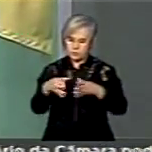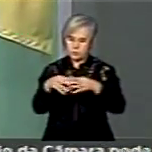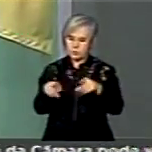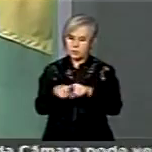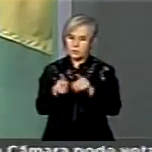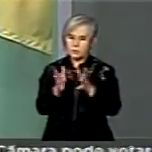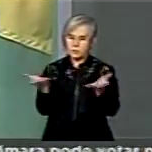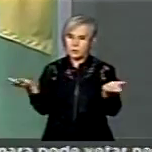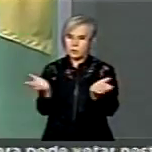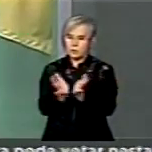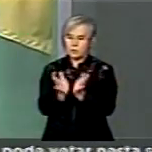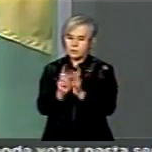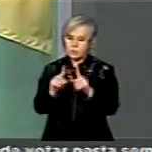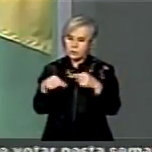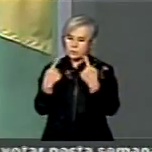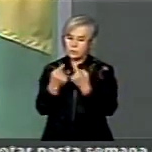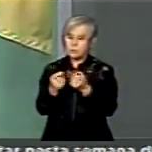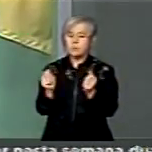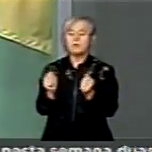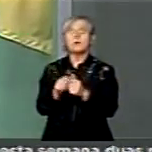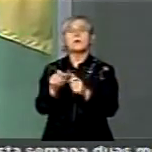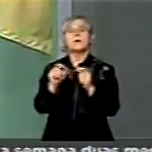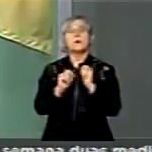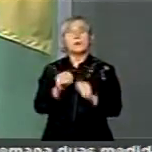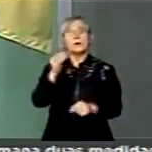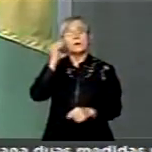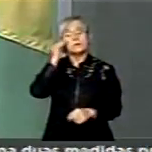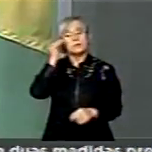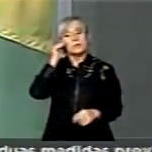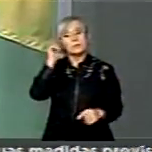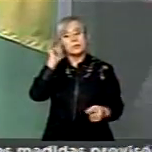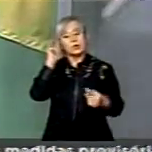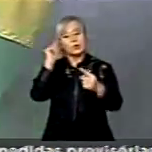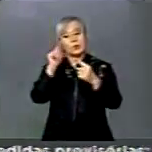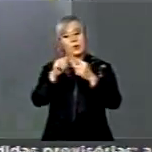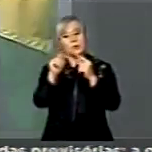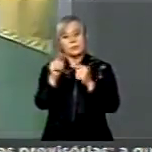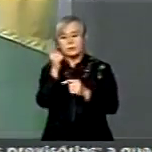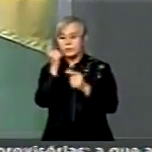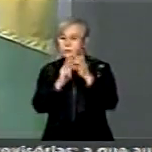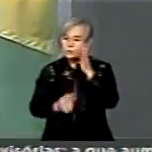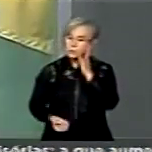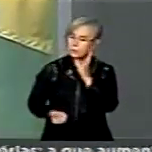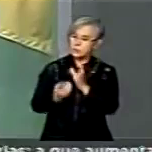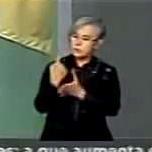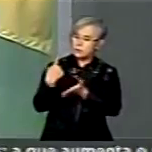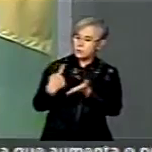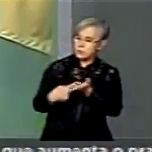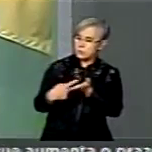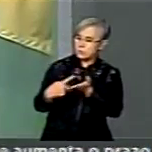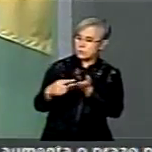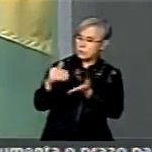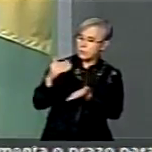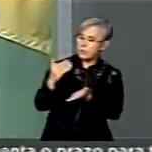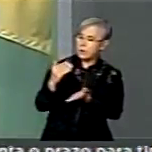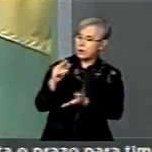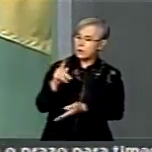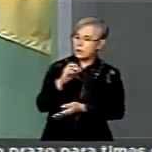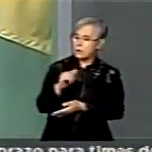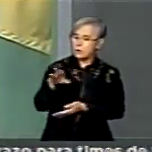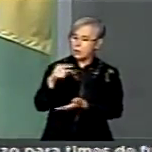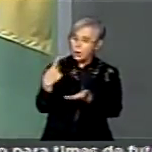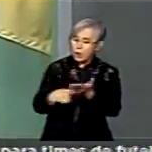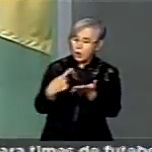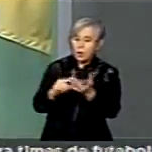sua bancada hoje, se reuniu exatamente no intuito que nós possamos construir uma agenda mínima, uma pauta, um